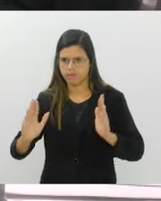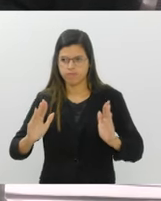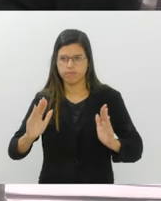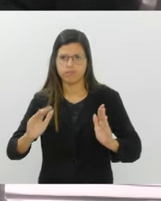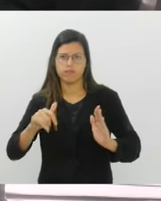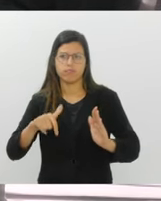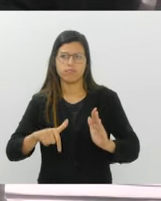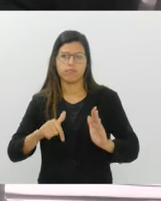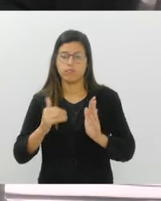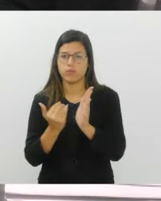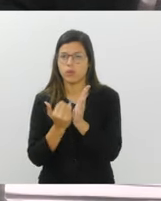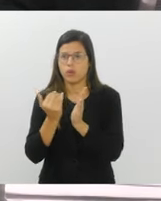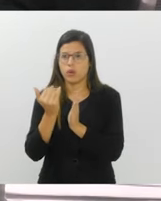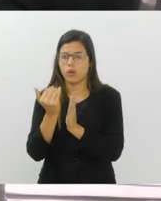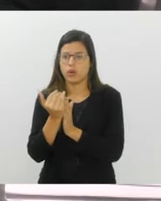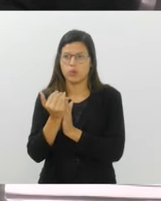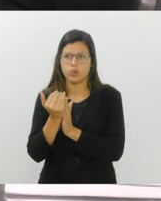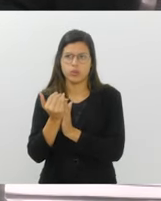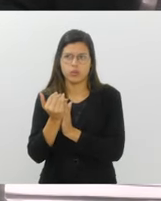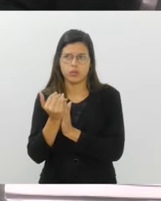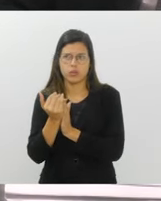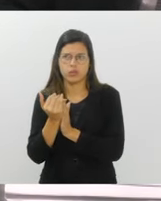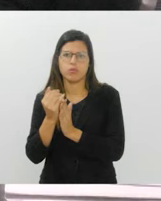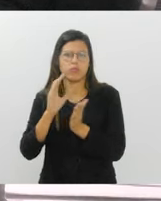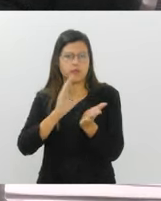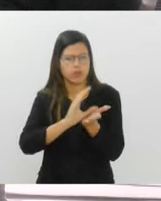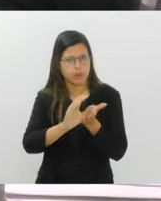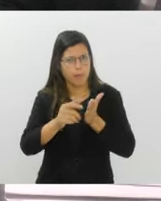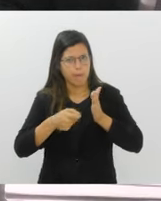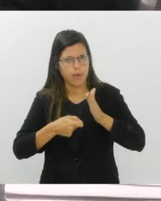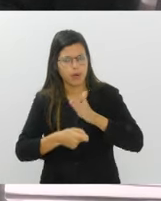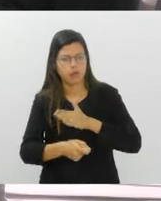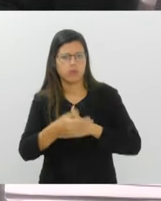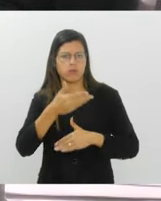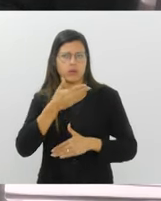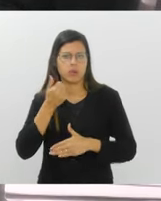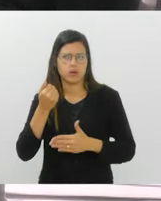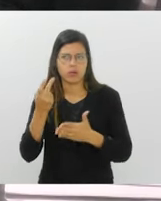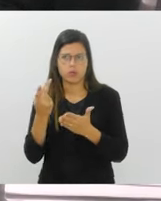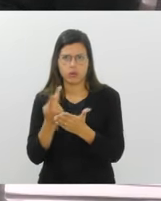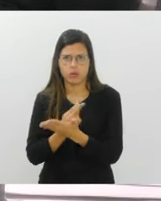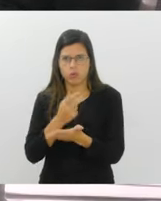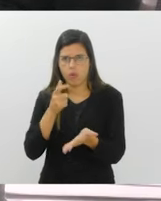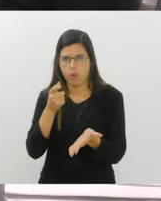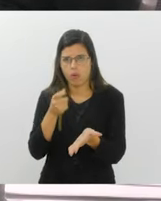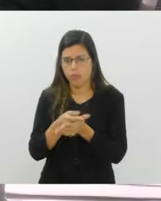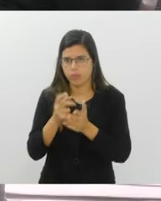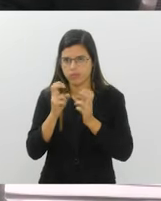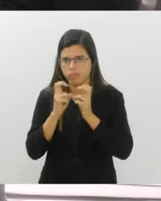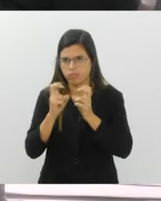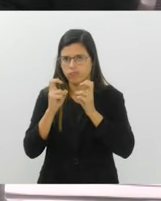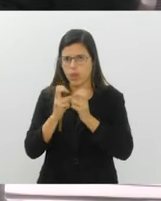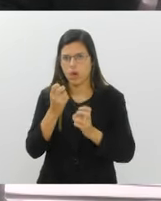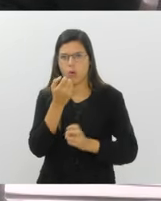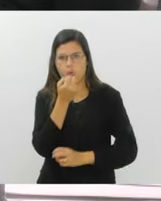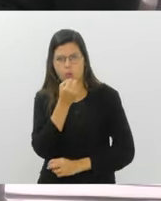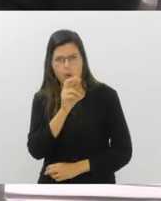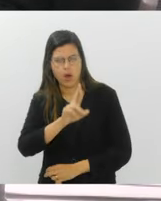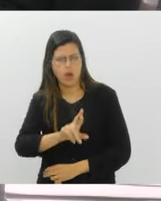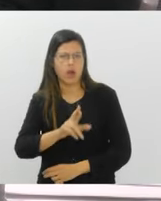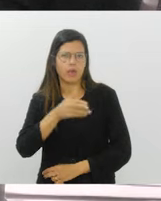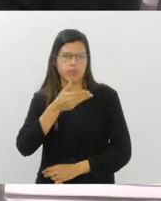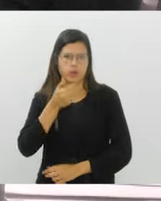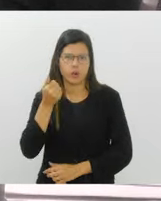auge desse período, por conta de todos os investimentos e melhorias que ocorreram, compras de trens, trens com ar-condicionado, melhorias,